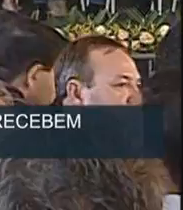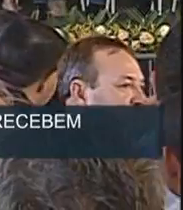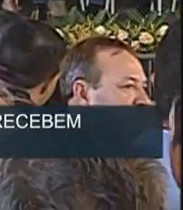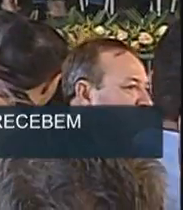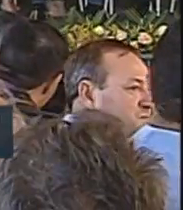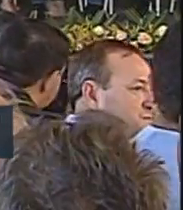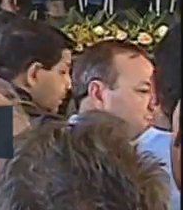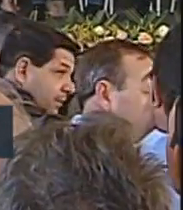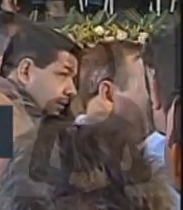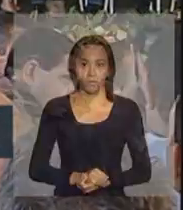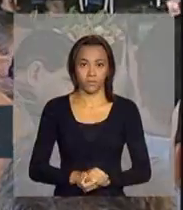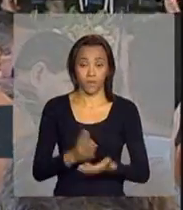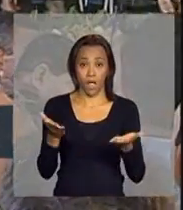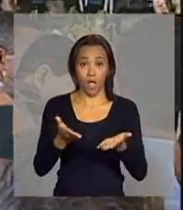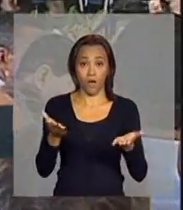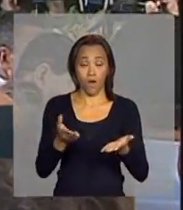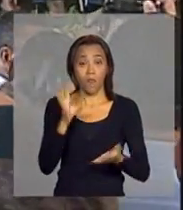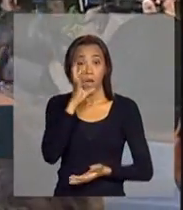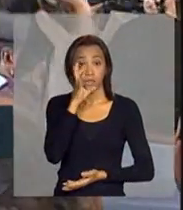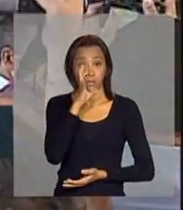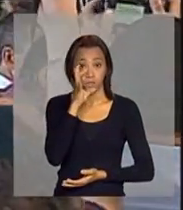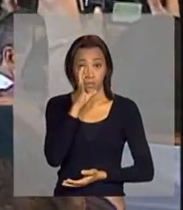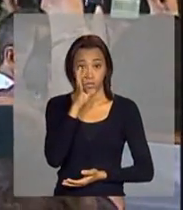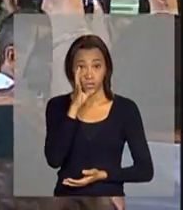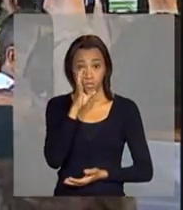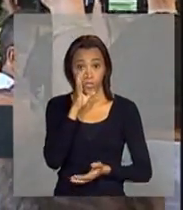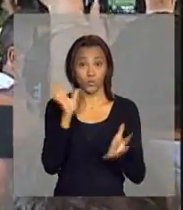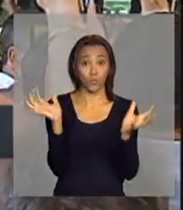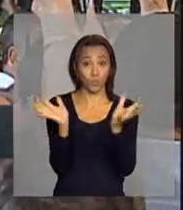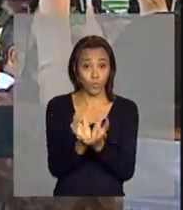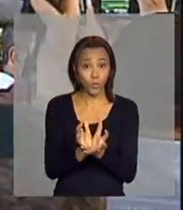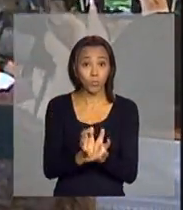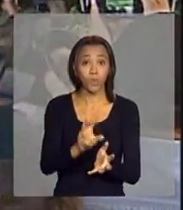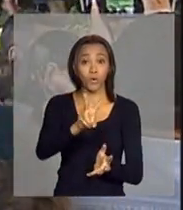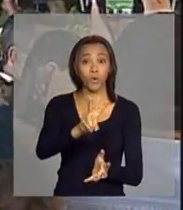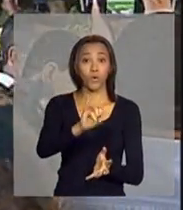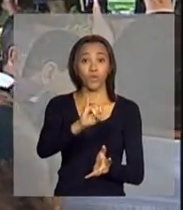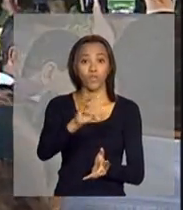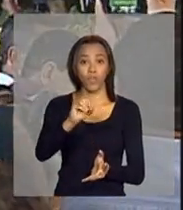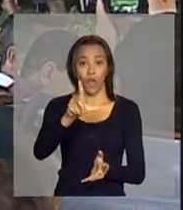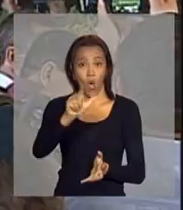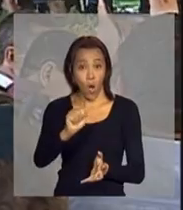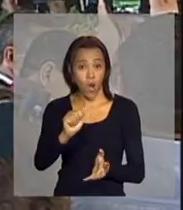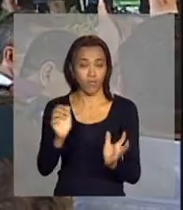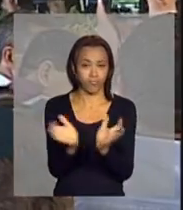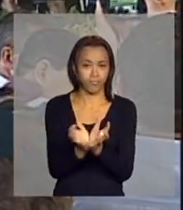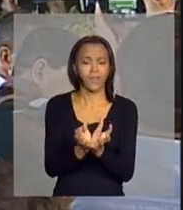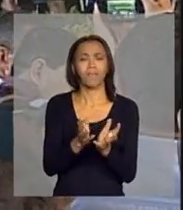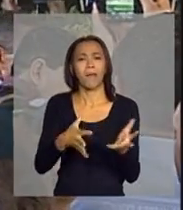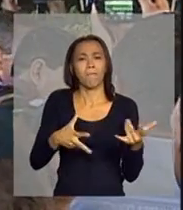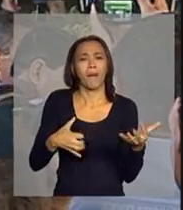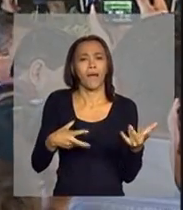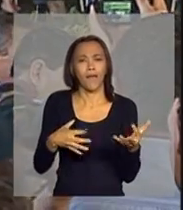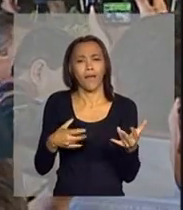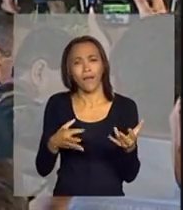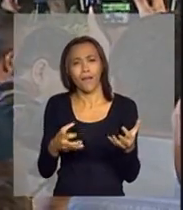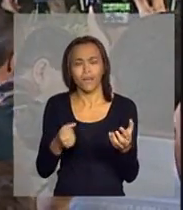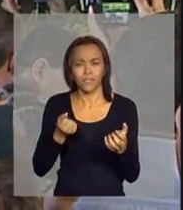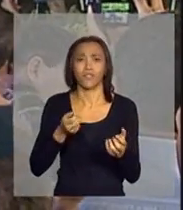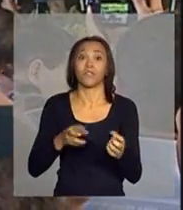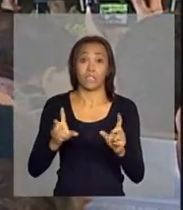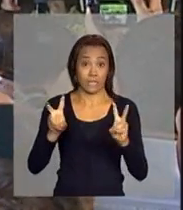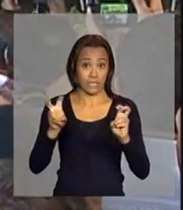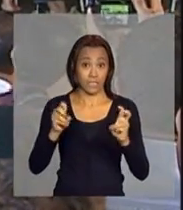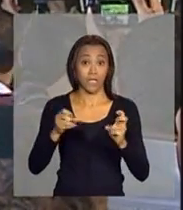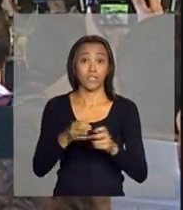Neste momento, assistiremos à apresentação do grupo Viola da Terra, que interpretará o número musical Tocando em Frente,